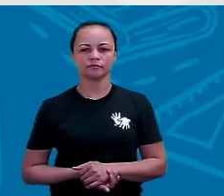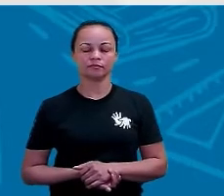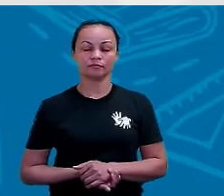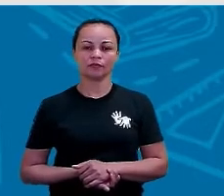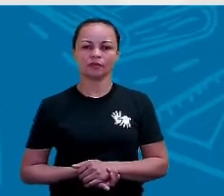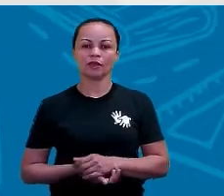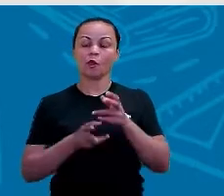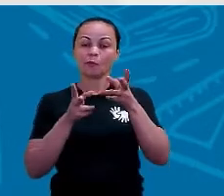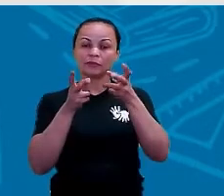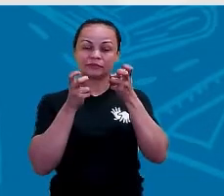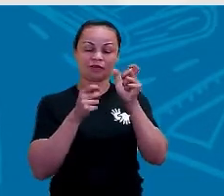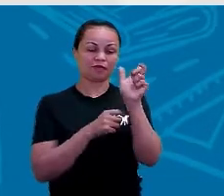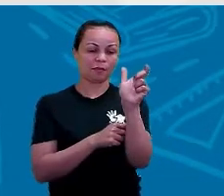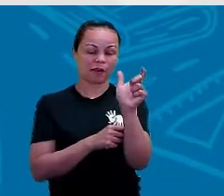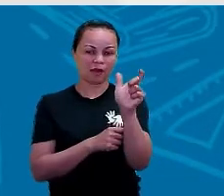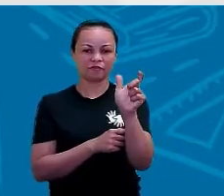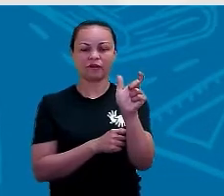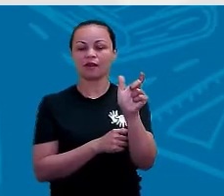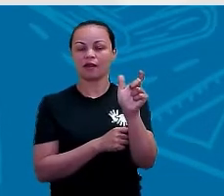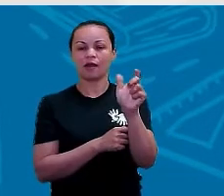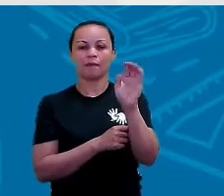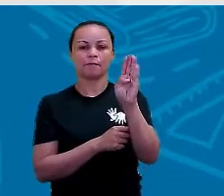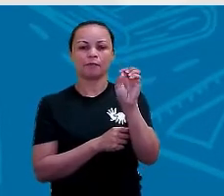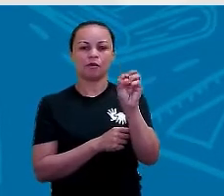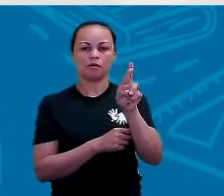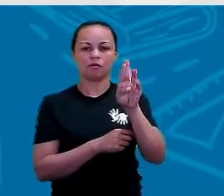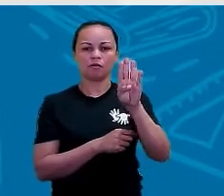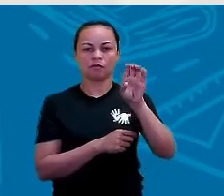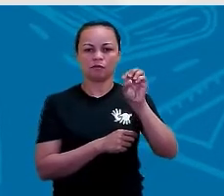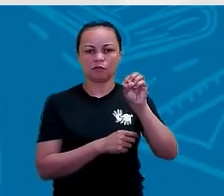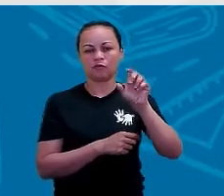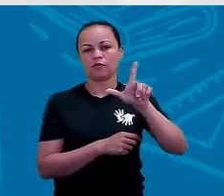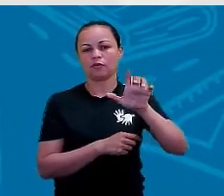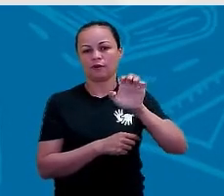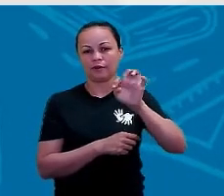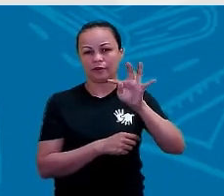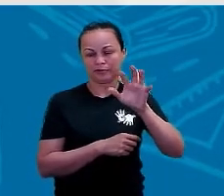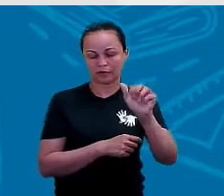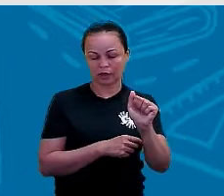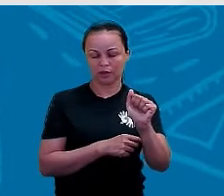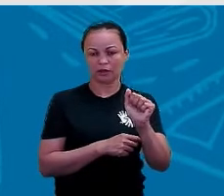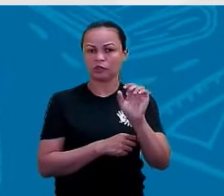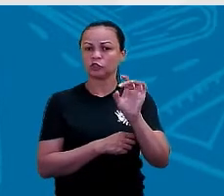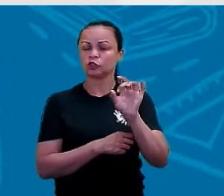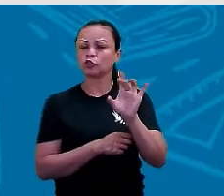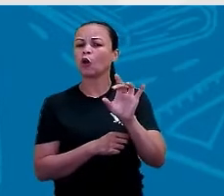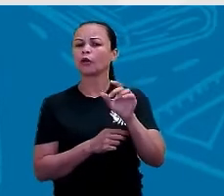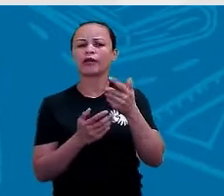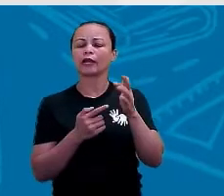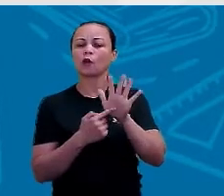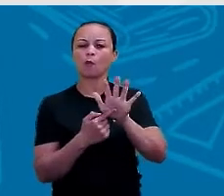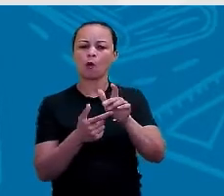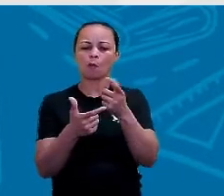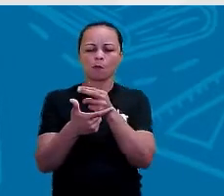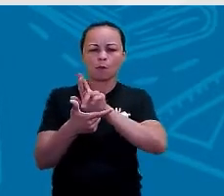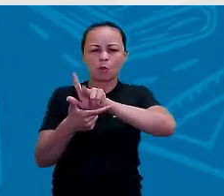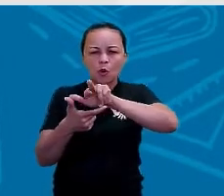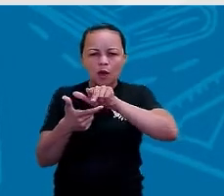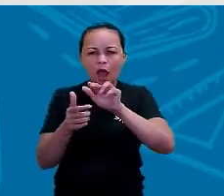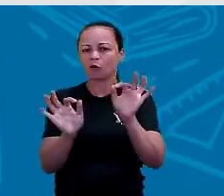Veja a palavra borboleta. Só que dessa vez ela não aparece no plural. É só